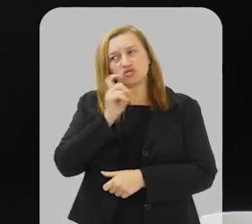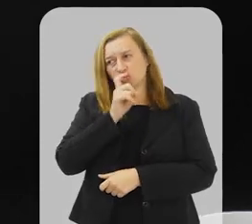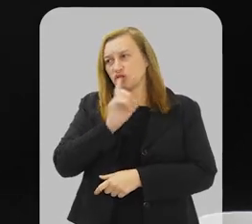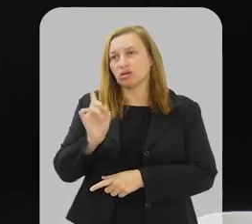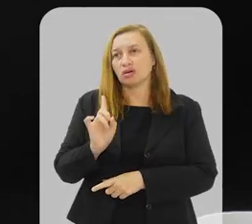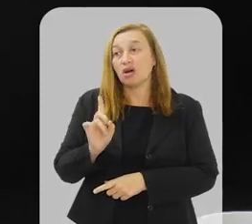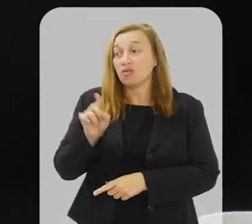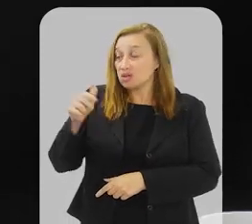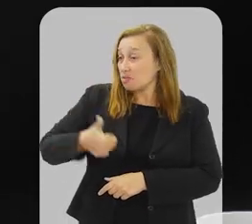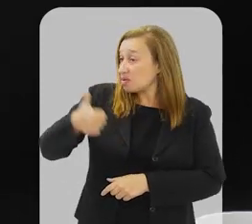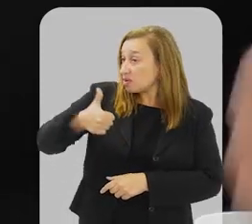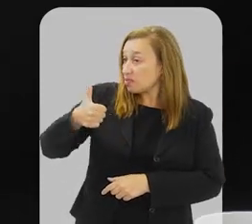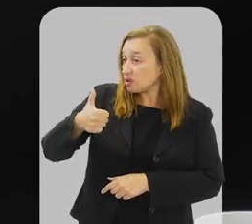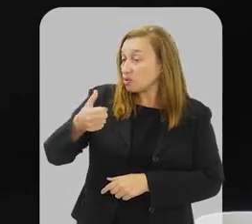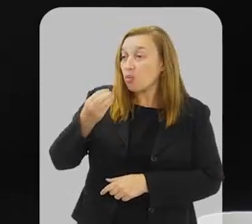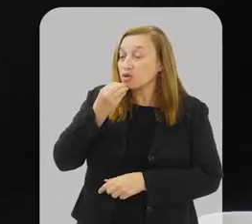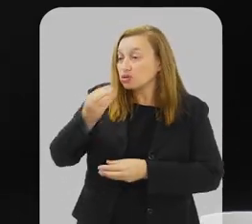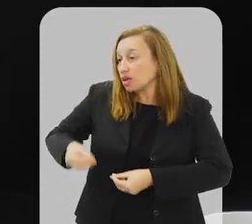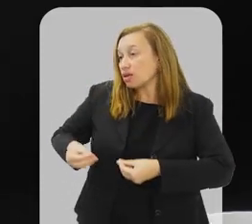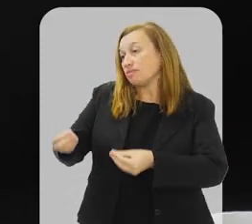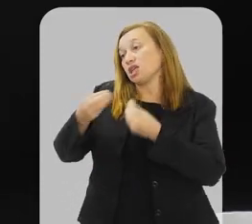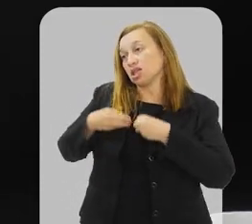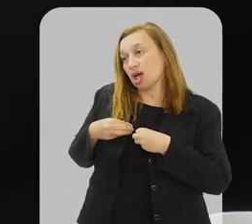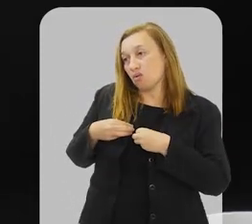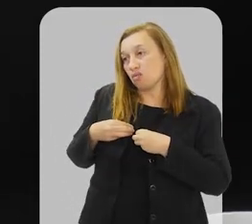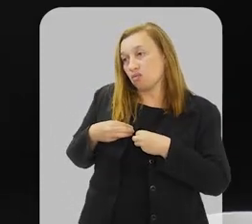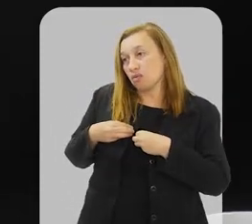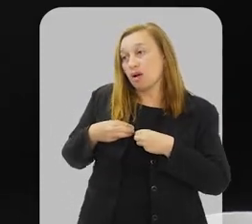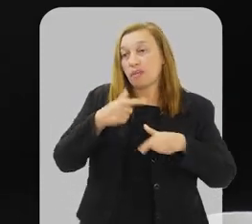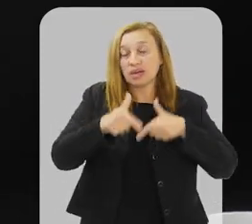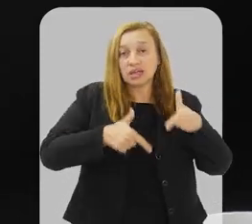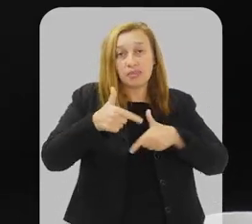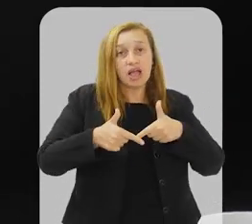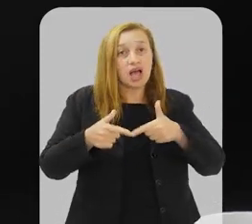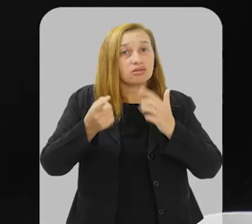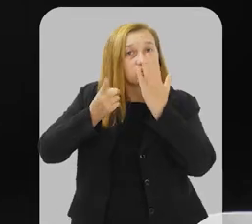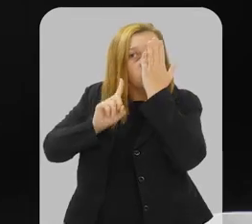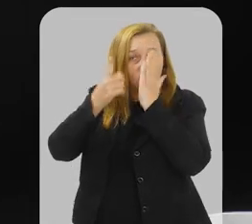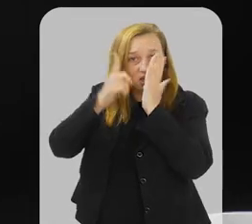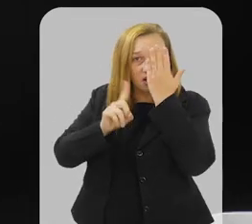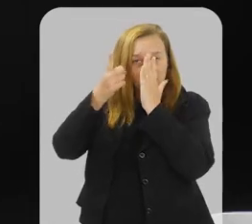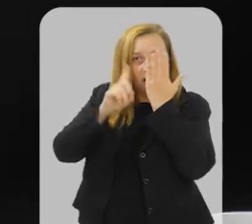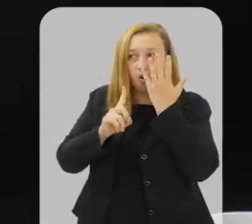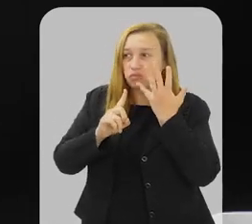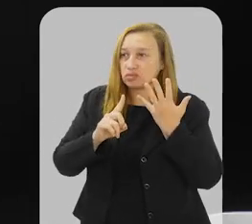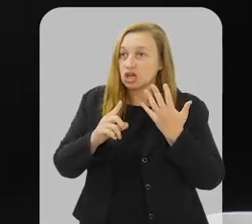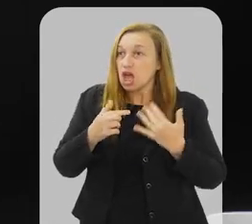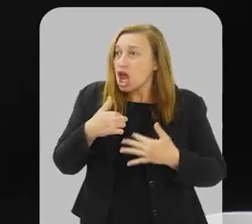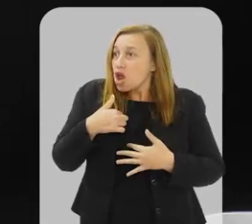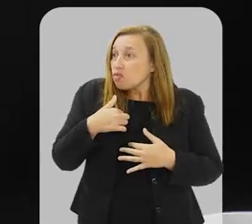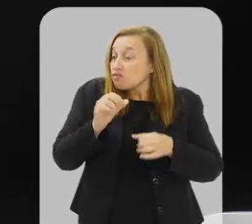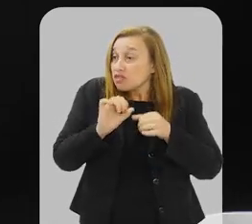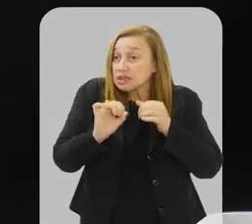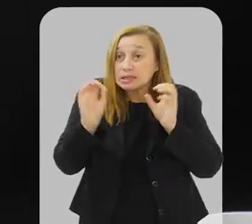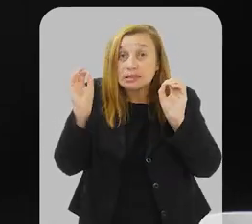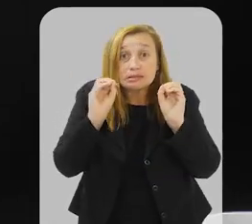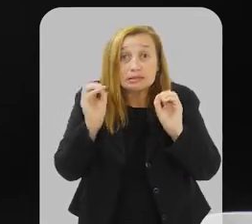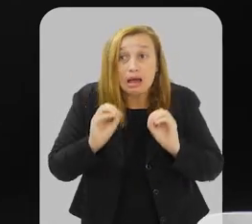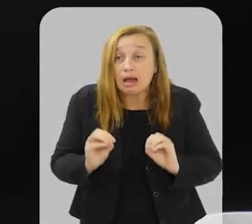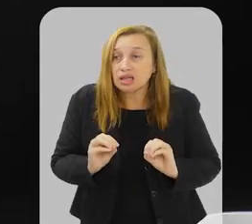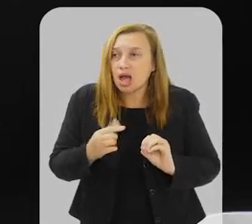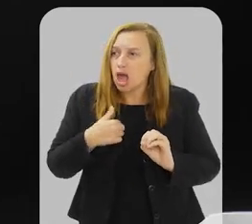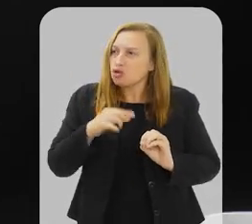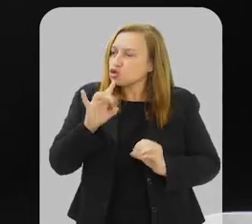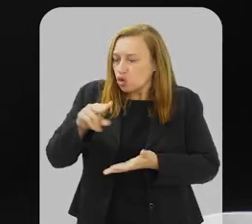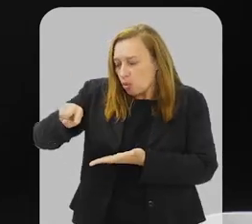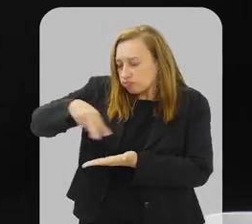não é mentira nenhuma você foi a primeira pessoa que me deu oportunidade de fazer um trabalho coreográfico no carnaval Exclusive Exclusive eu nunca tinha feito nada